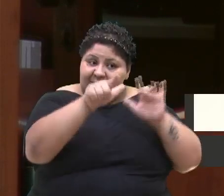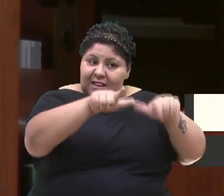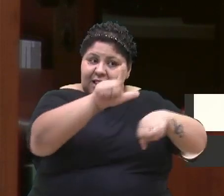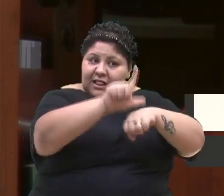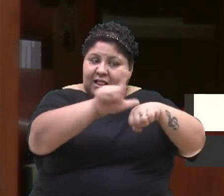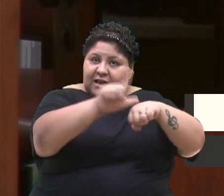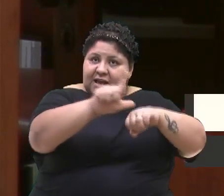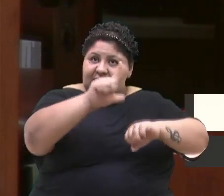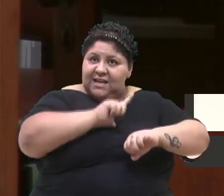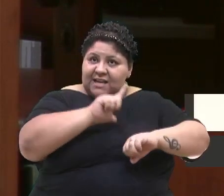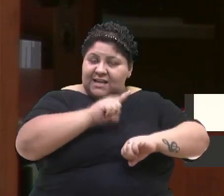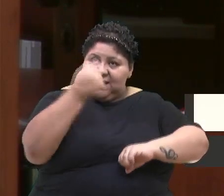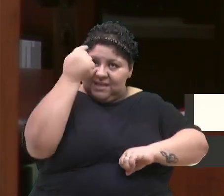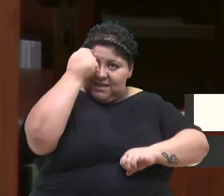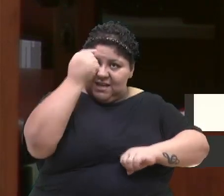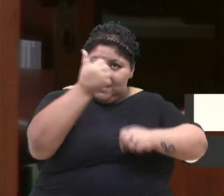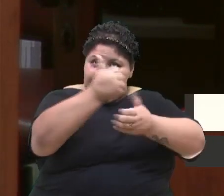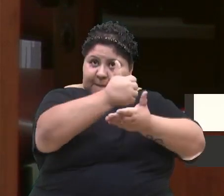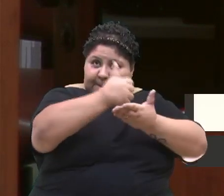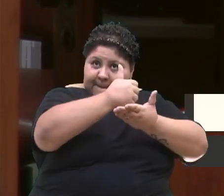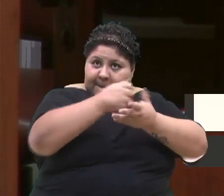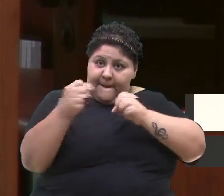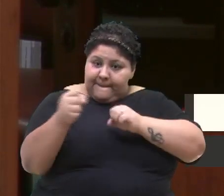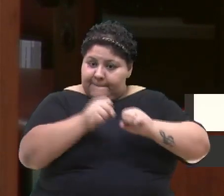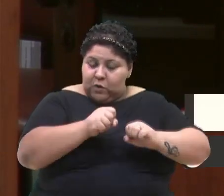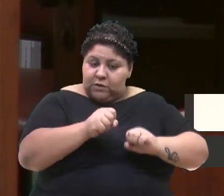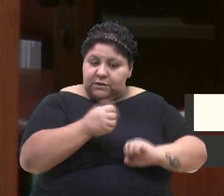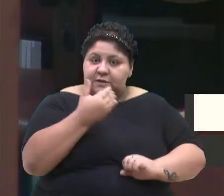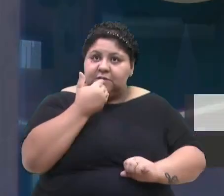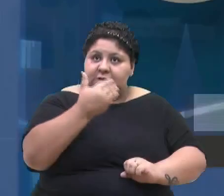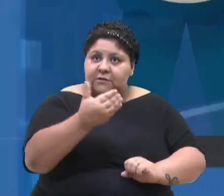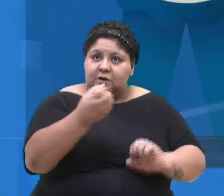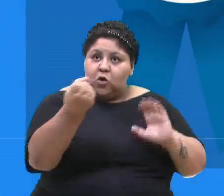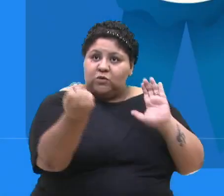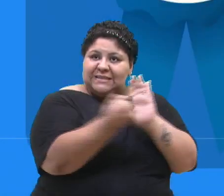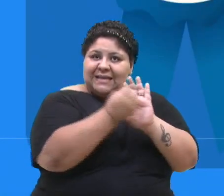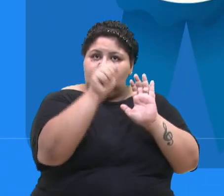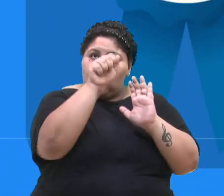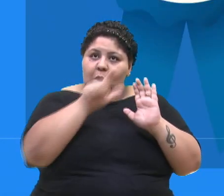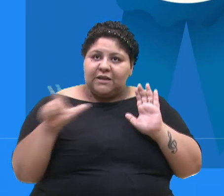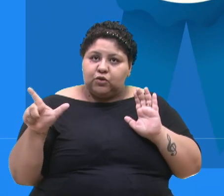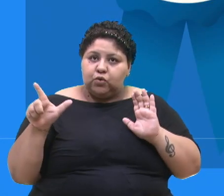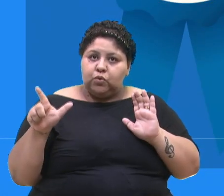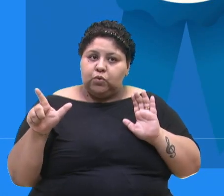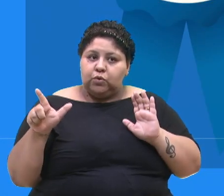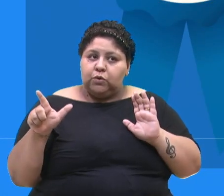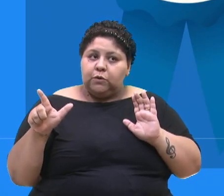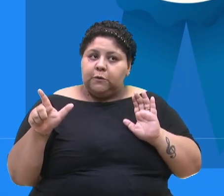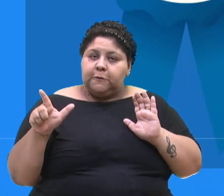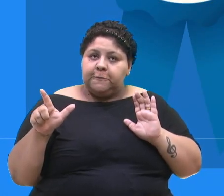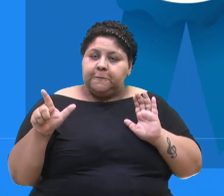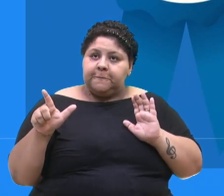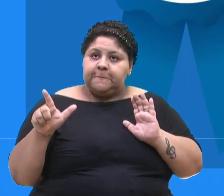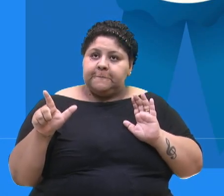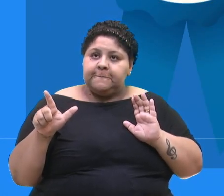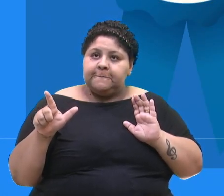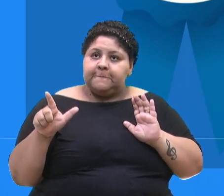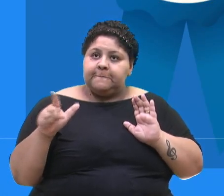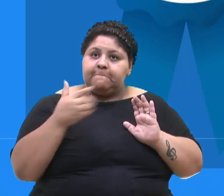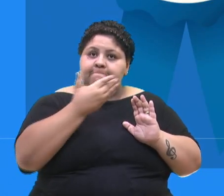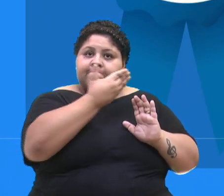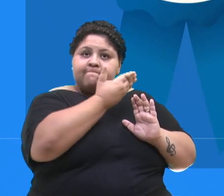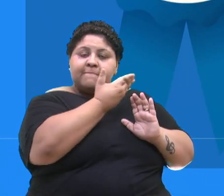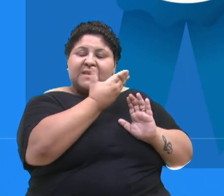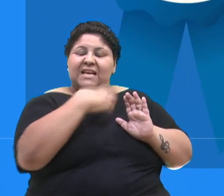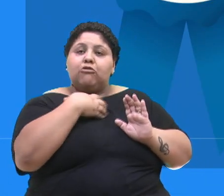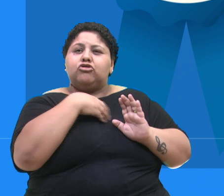as noções básicas, elas podem solicitar o selo azul. O selo azul, então, ele é uma forma de dizer